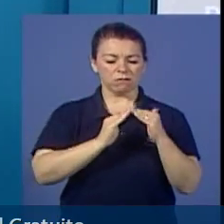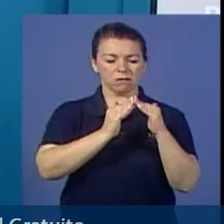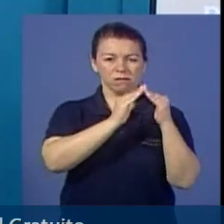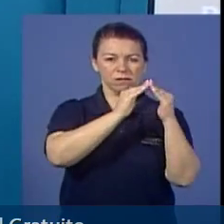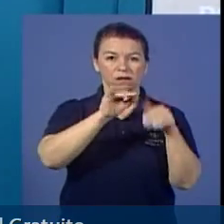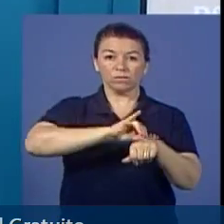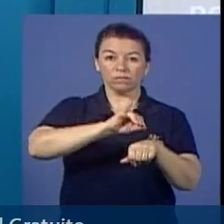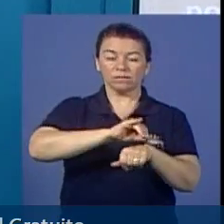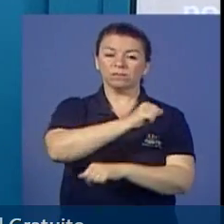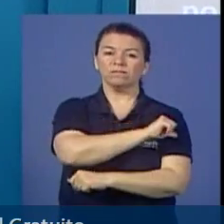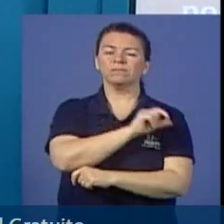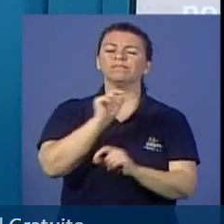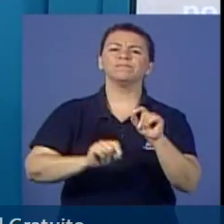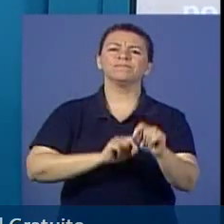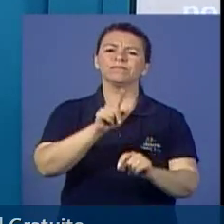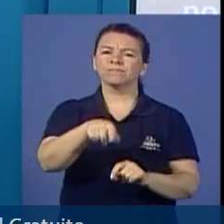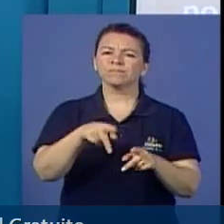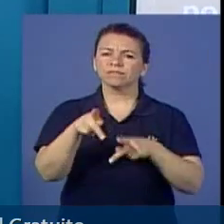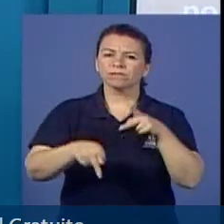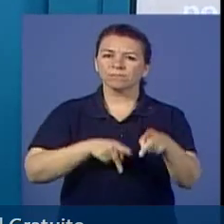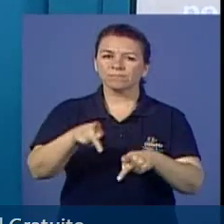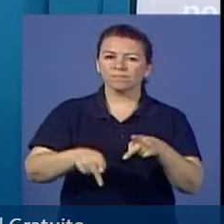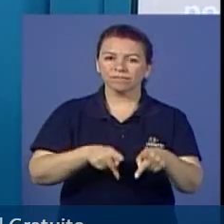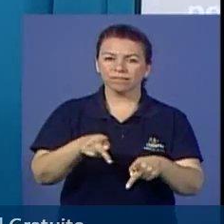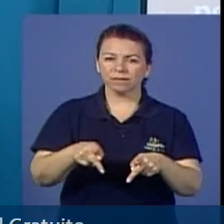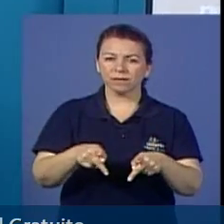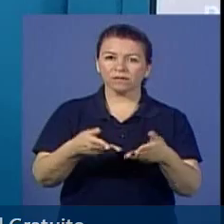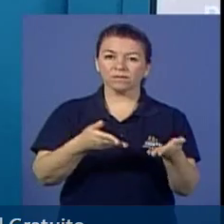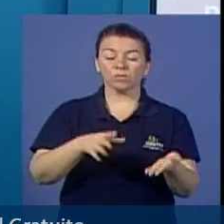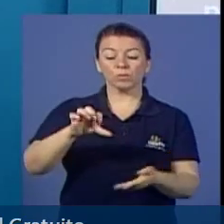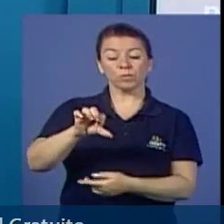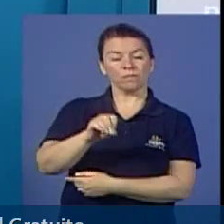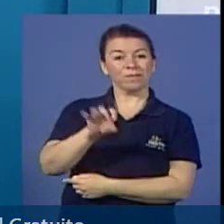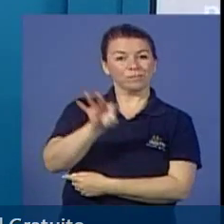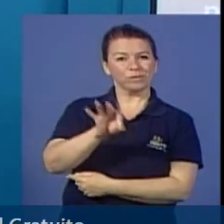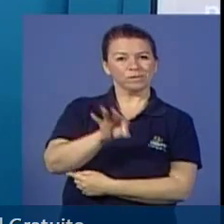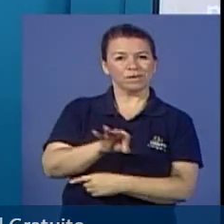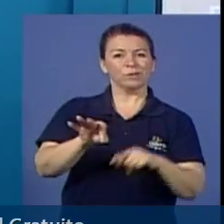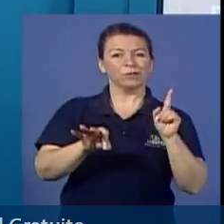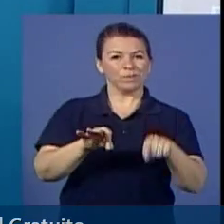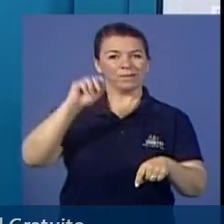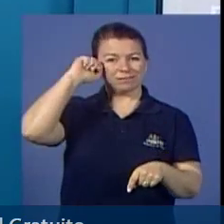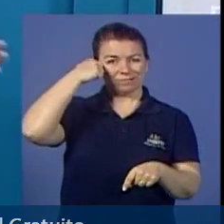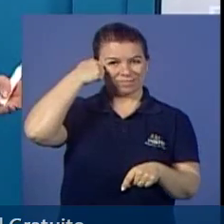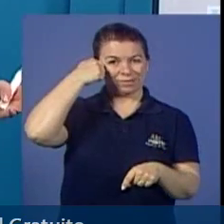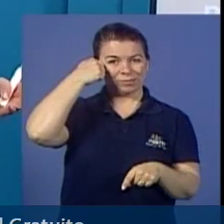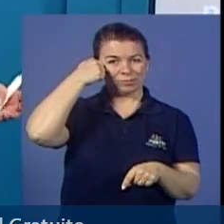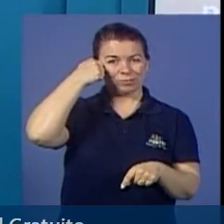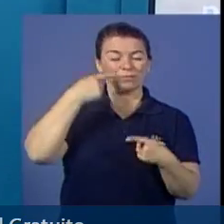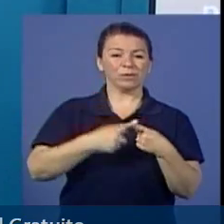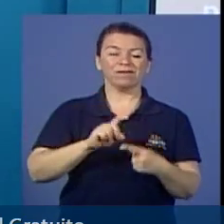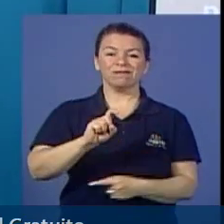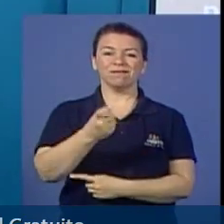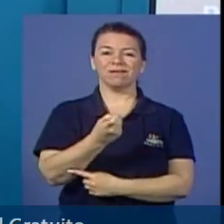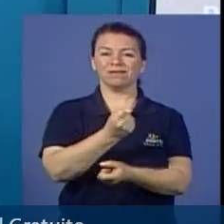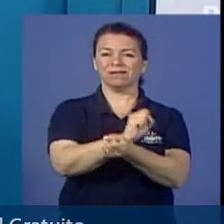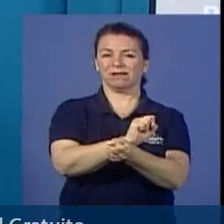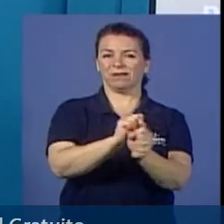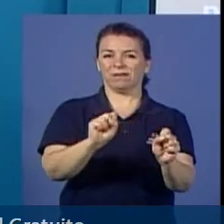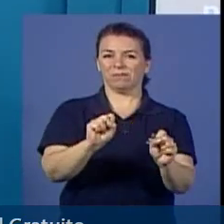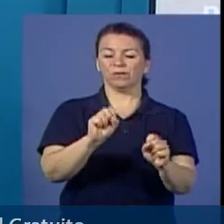do Rio de Janeiro, quem era a população, 90% dessa população, eram de negros, ex-escravos ou filhos